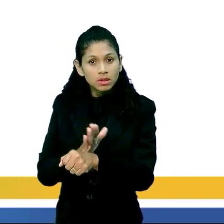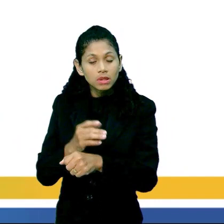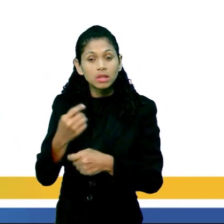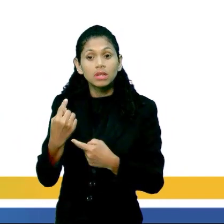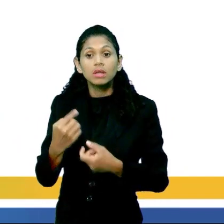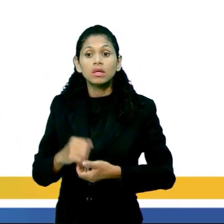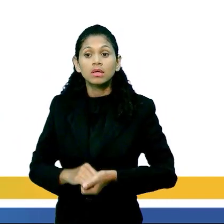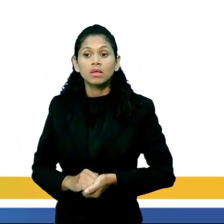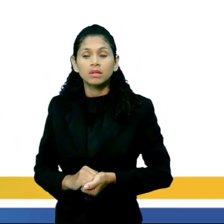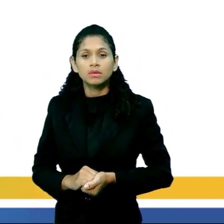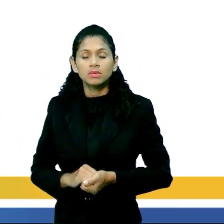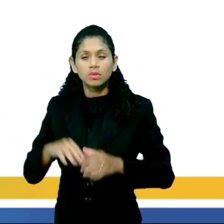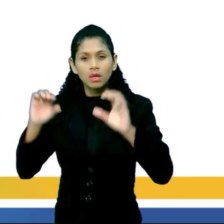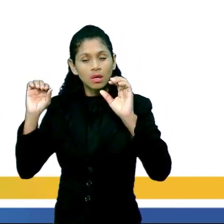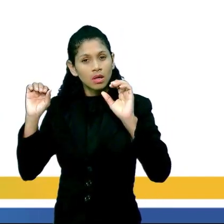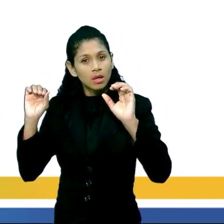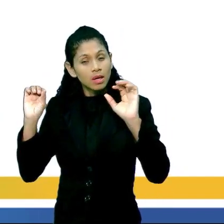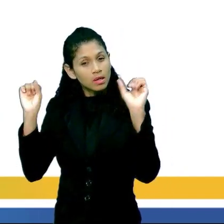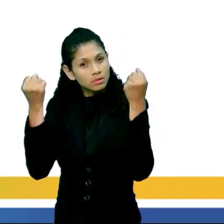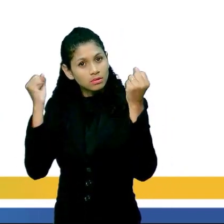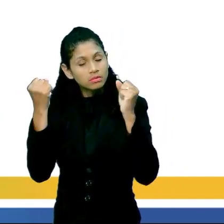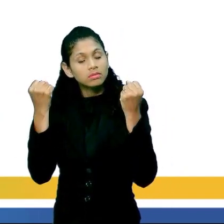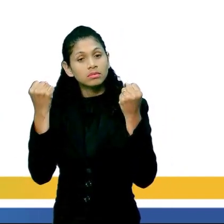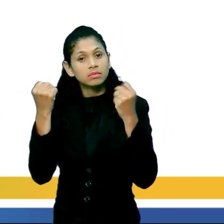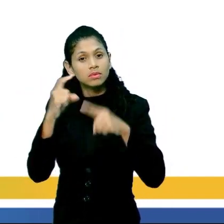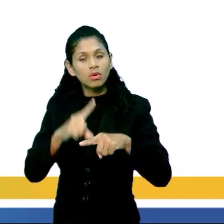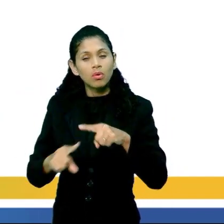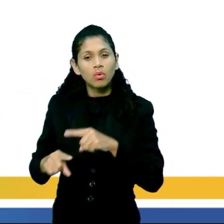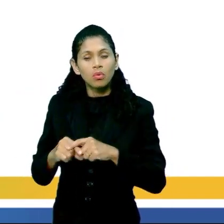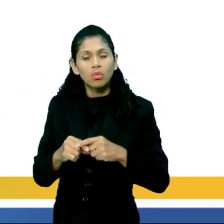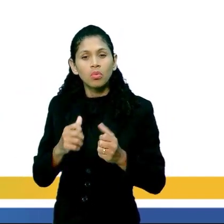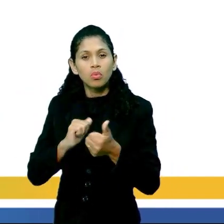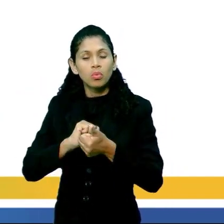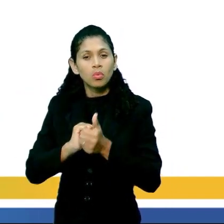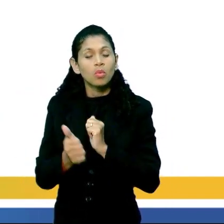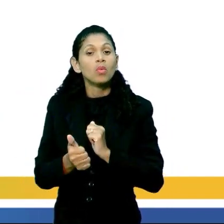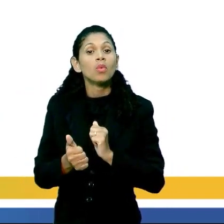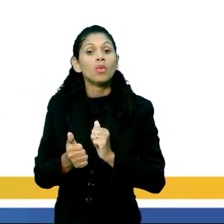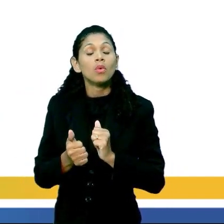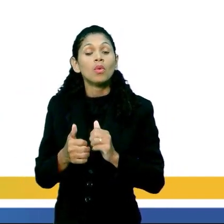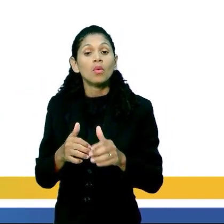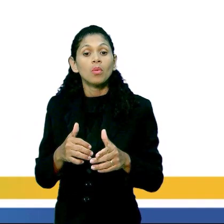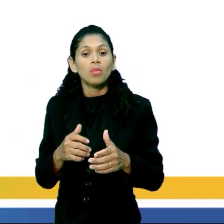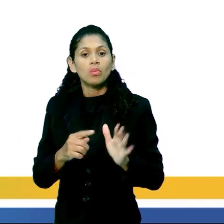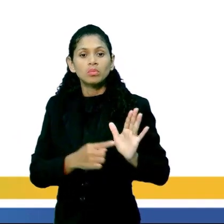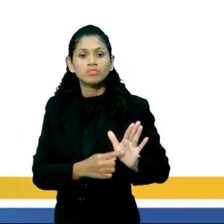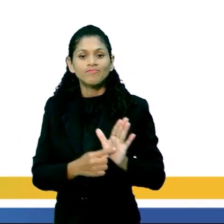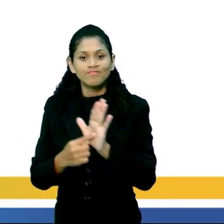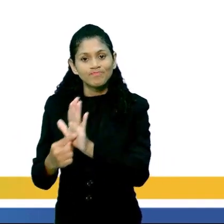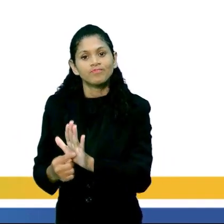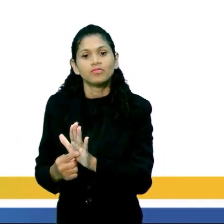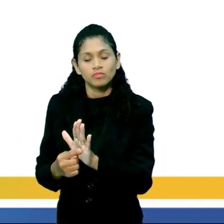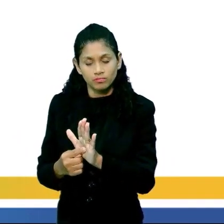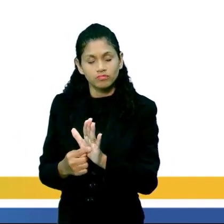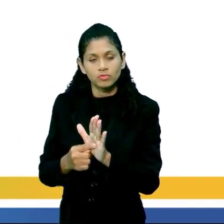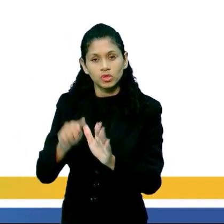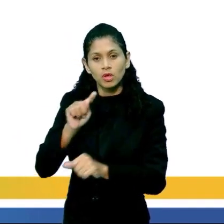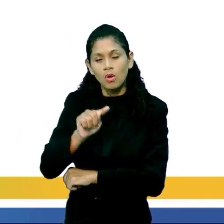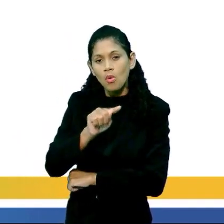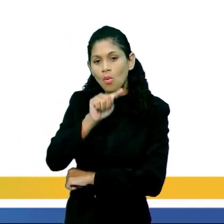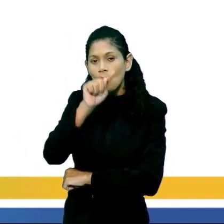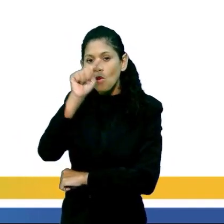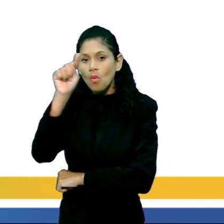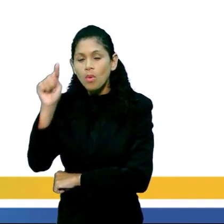atividades esportivas, vamos ilustrar os arcos S1 e S2 do